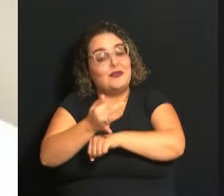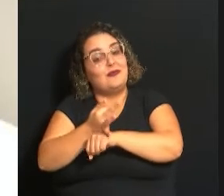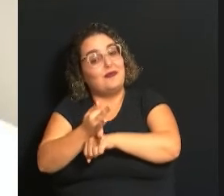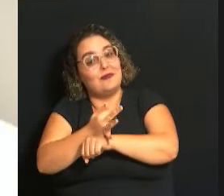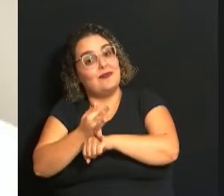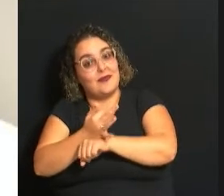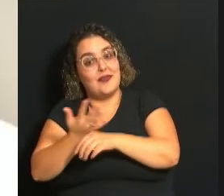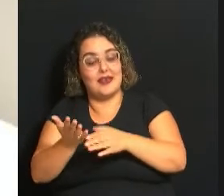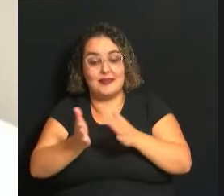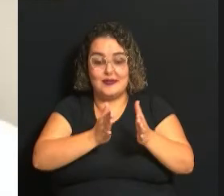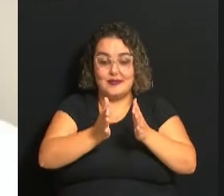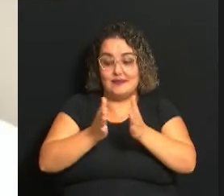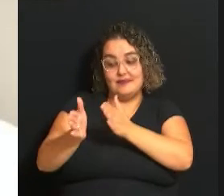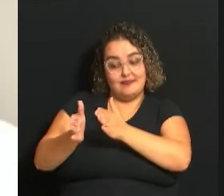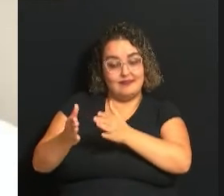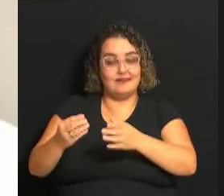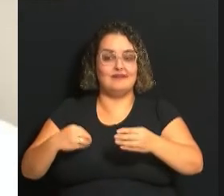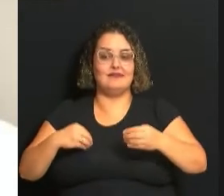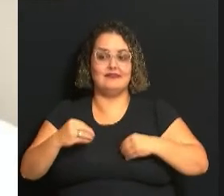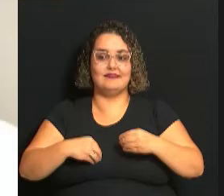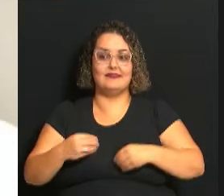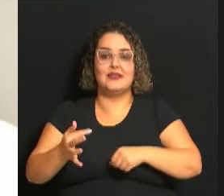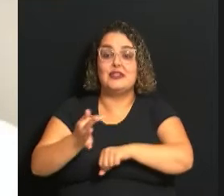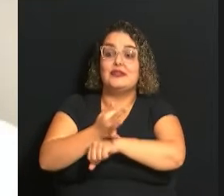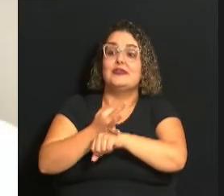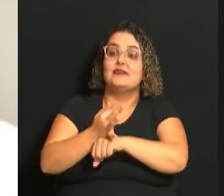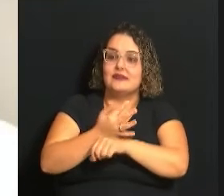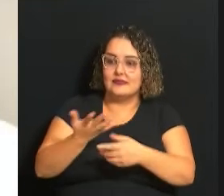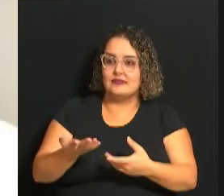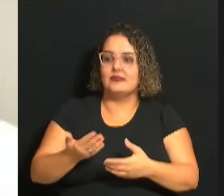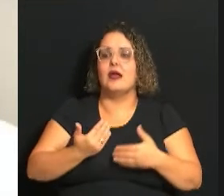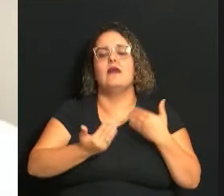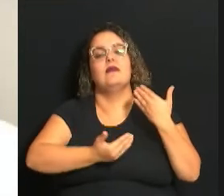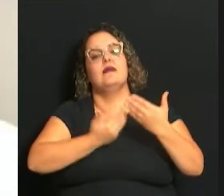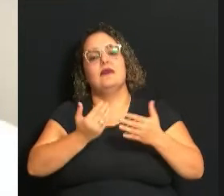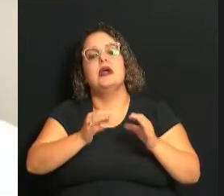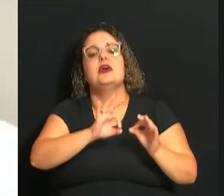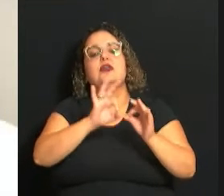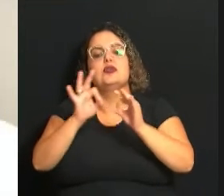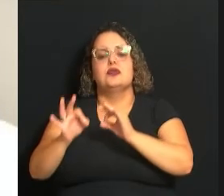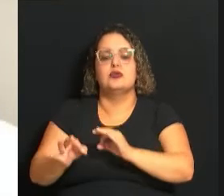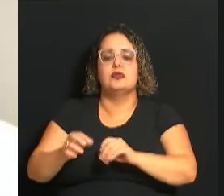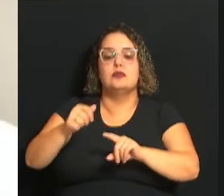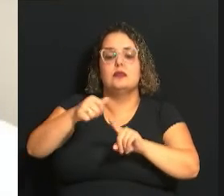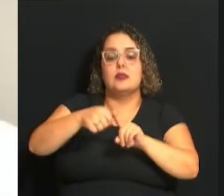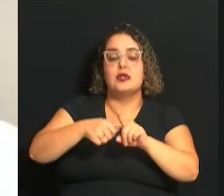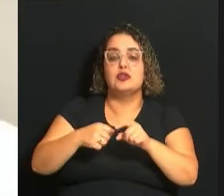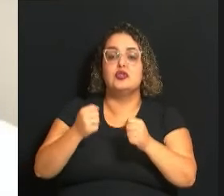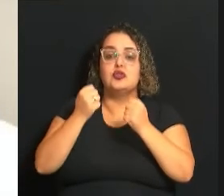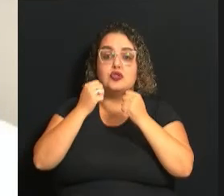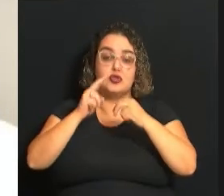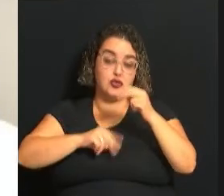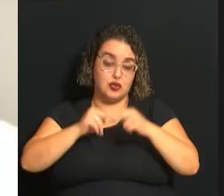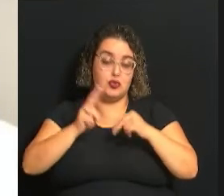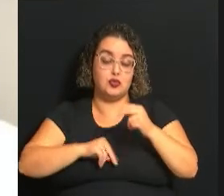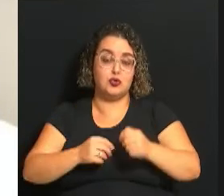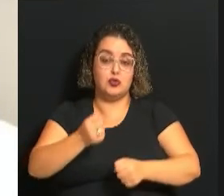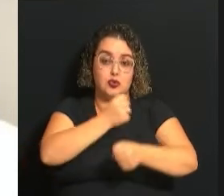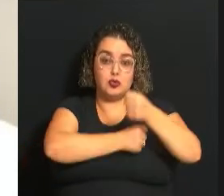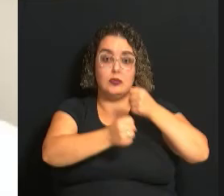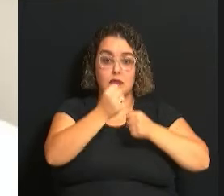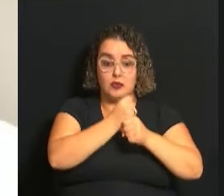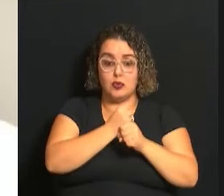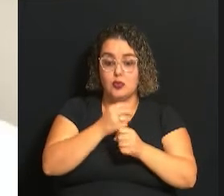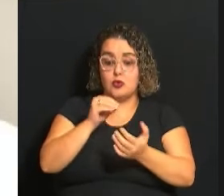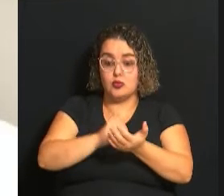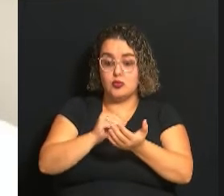um exame e outro eu estou de férias. Então eu venho fazendo acompanhamento desde junho do ano passado, que foi o último ciclo de quimioterapia.